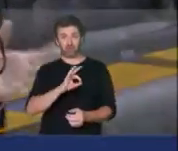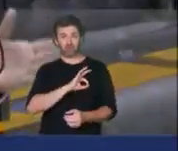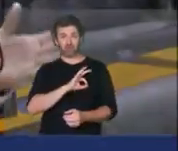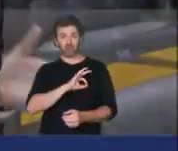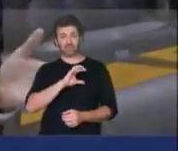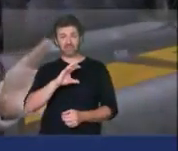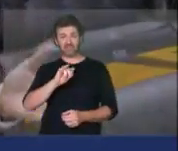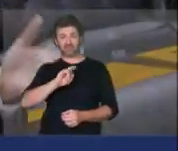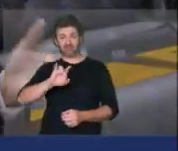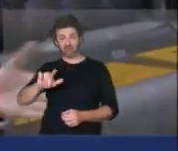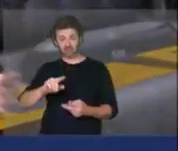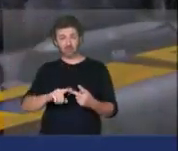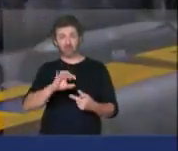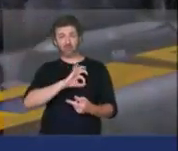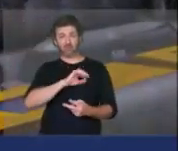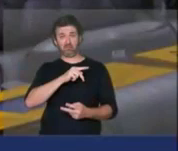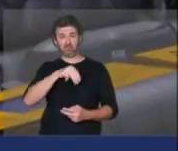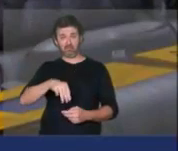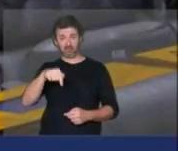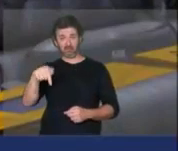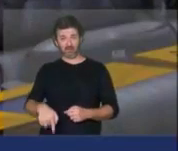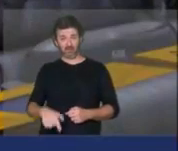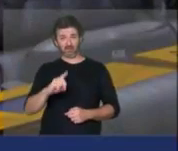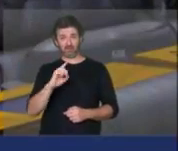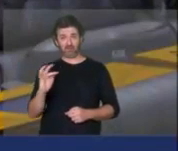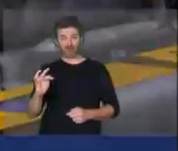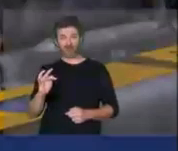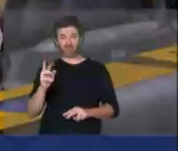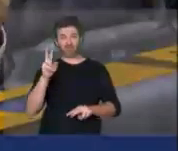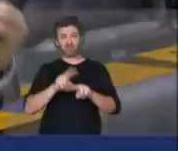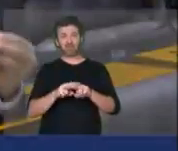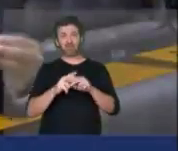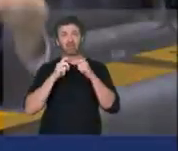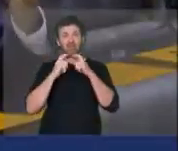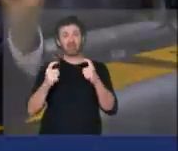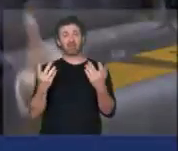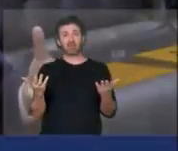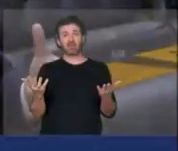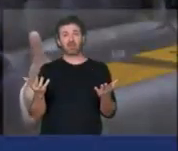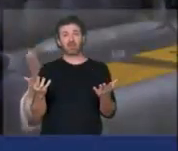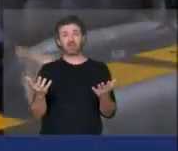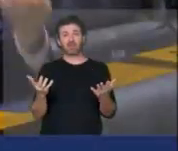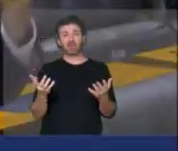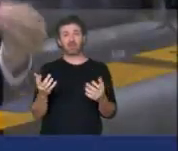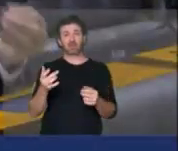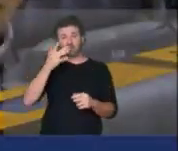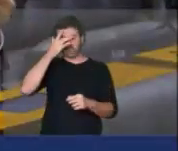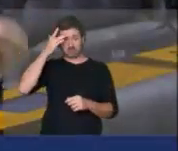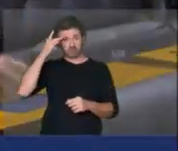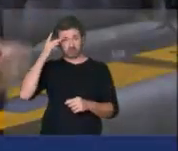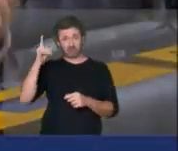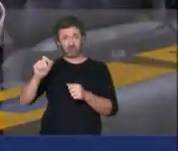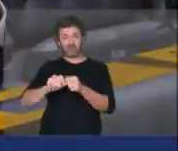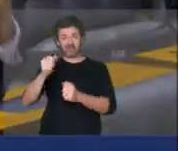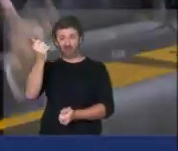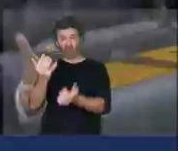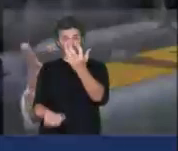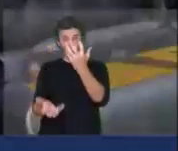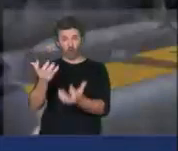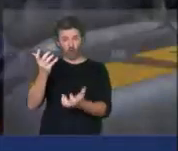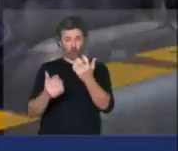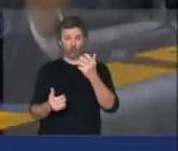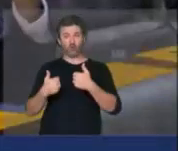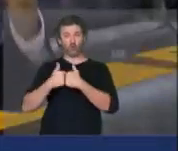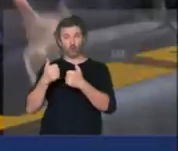a Polícia Civil e a Polícia Militar do DF não prenderam ninguém daqueles terroristas que